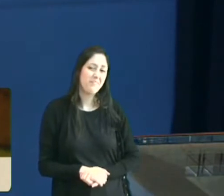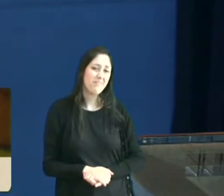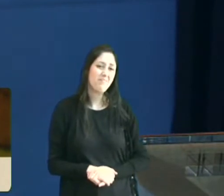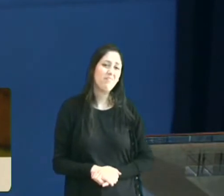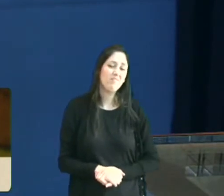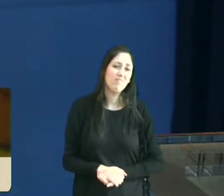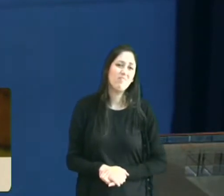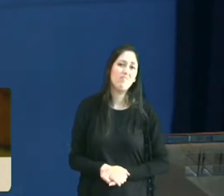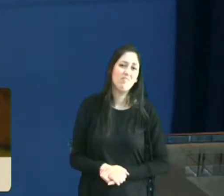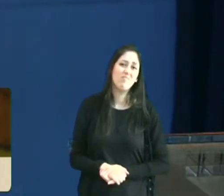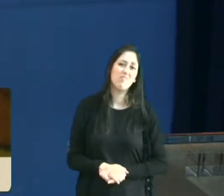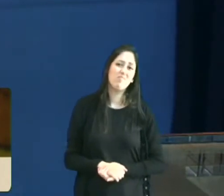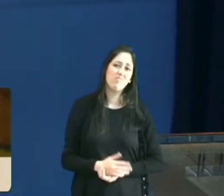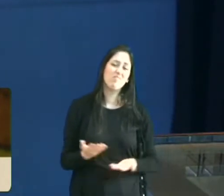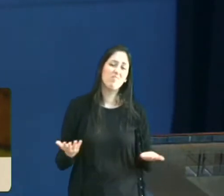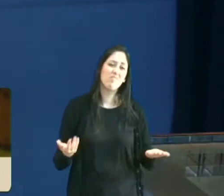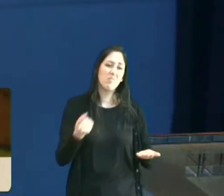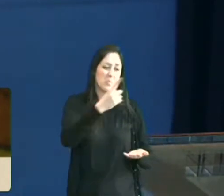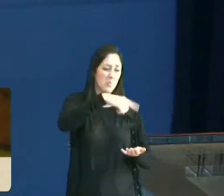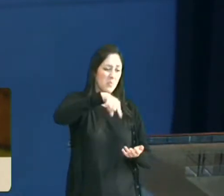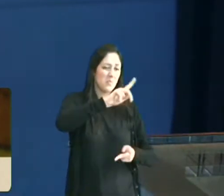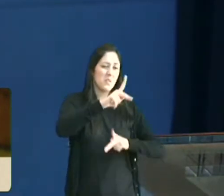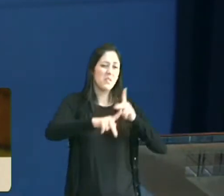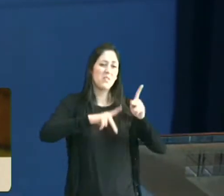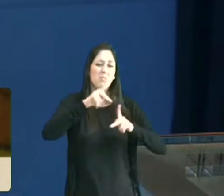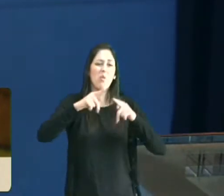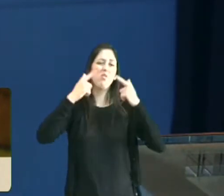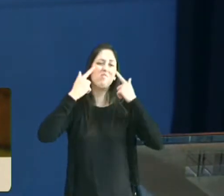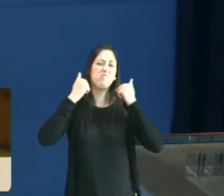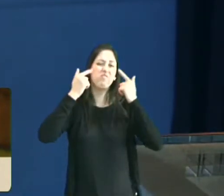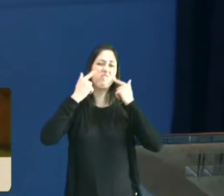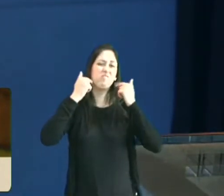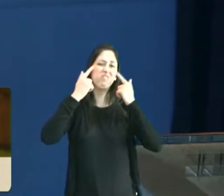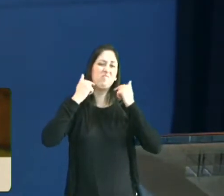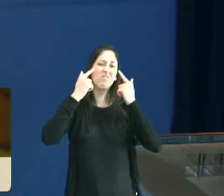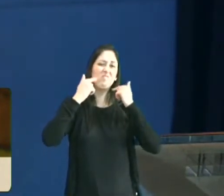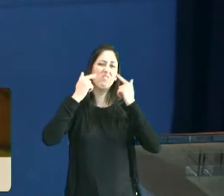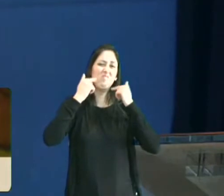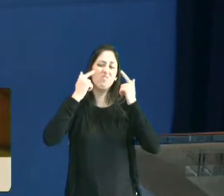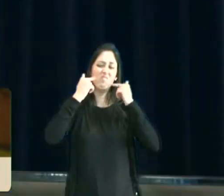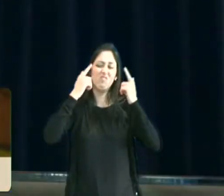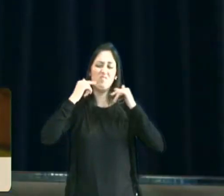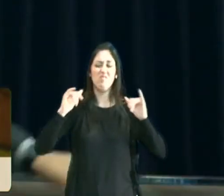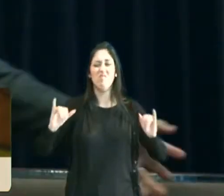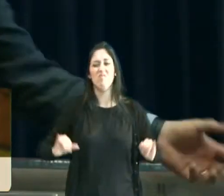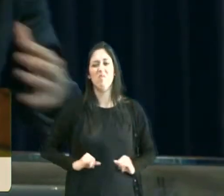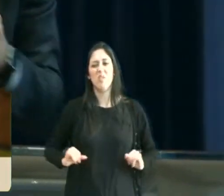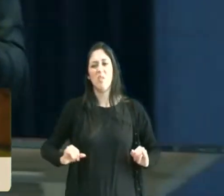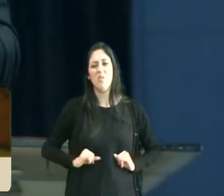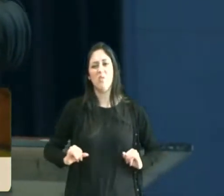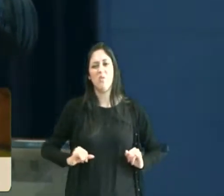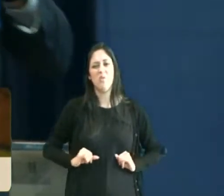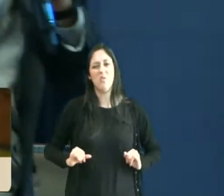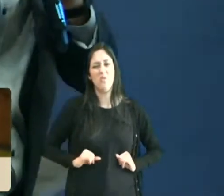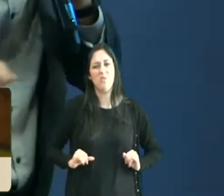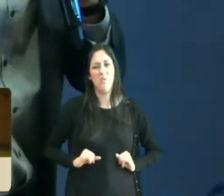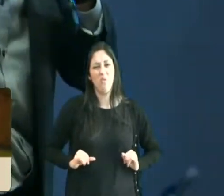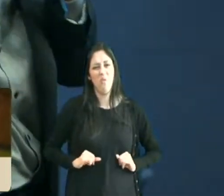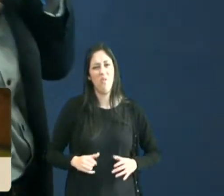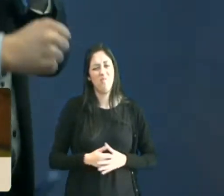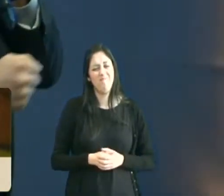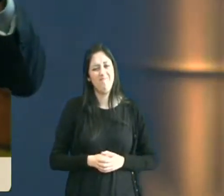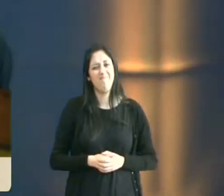Você pode ouvir os lamentos, os murmúrios, ou continuar seguindo. Jesus fala: vem, Jairo, vem